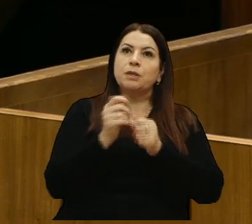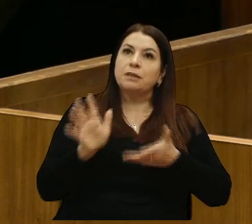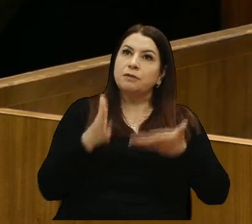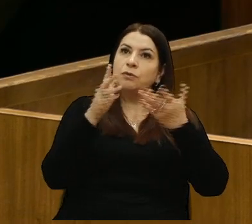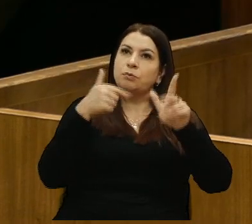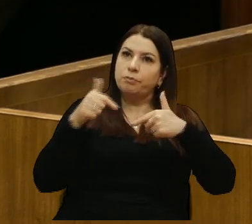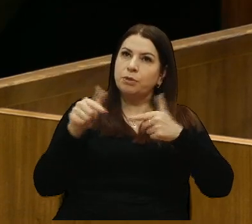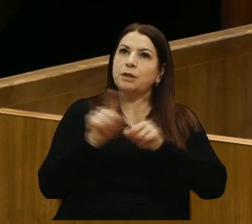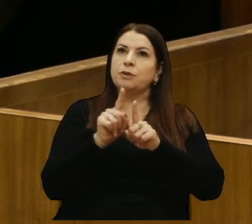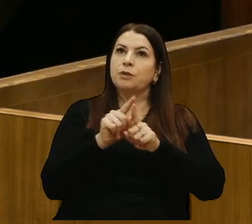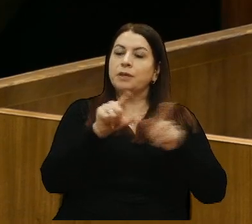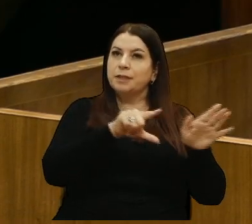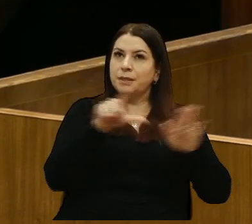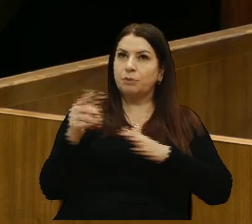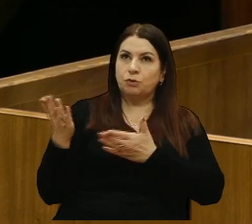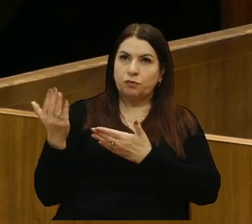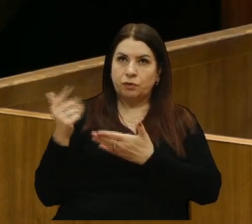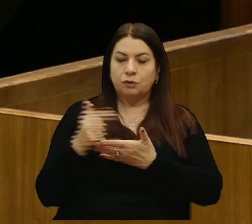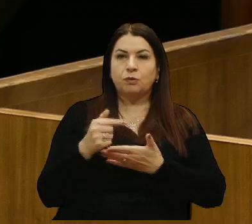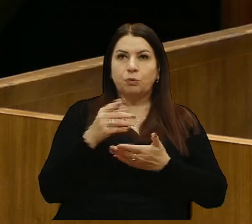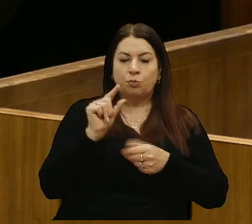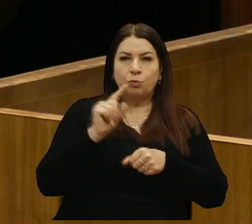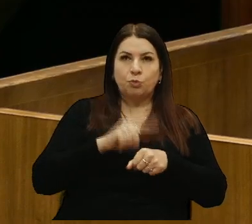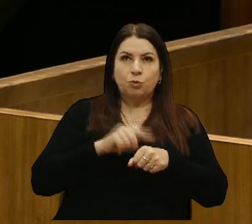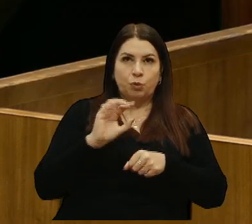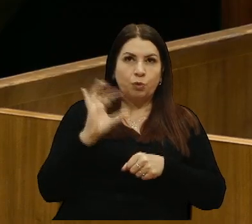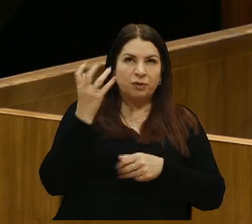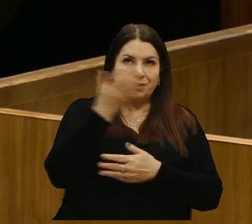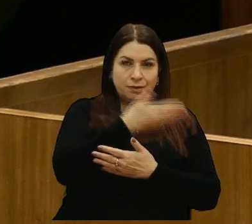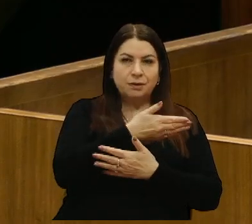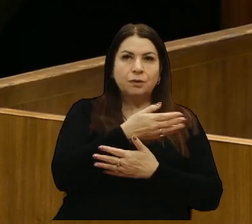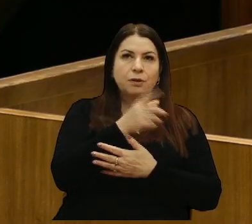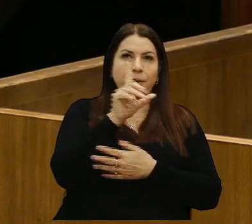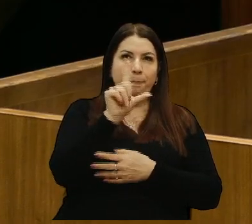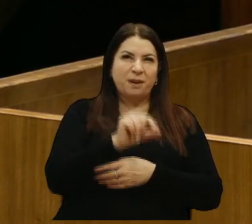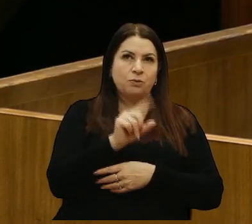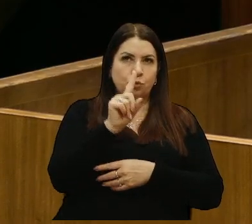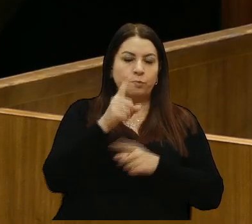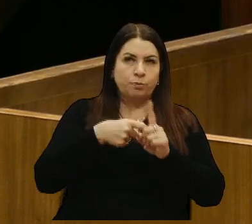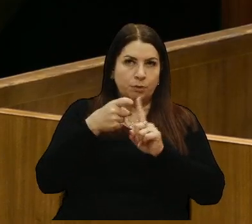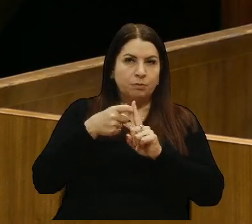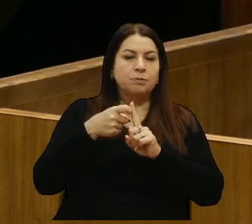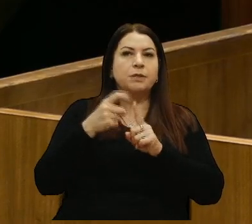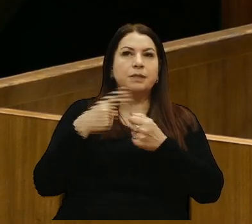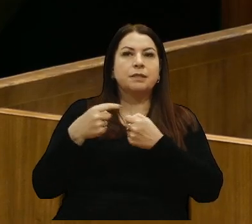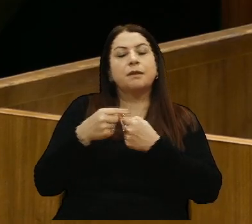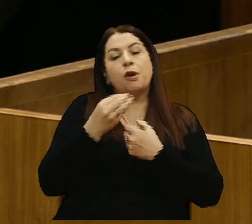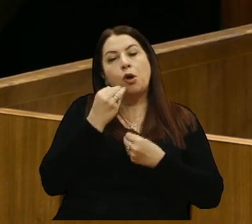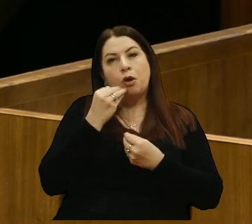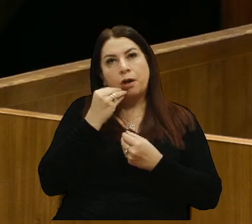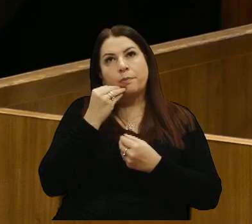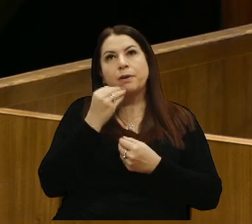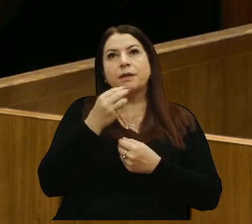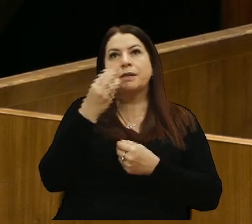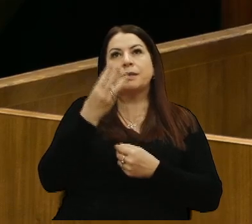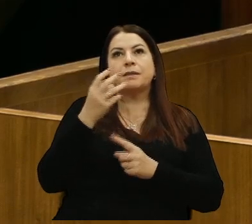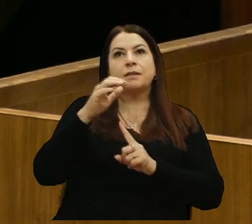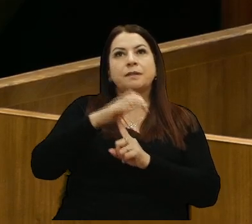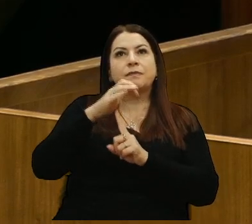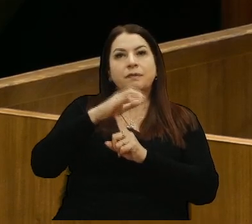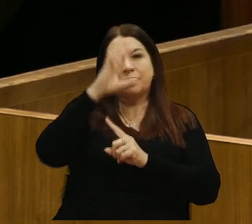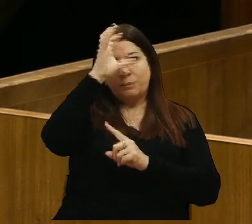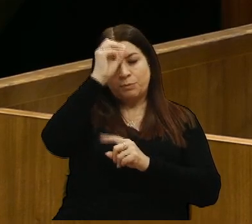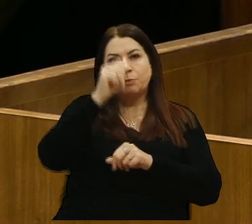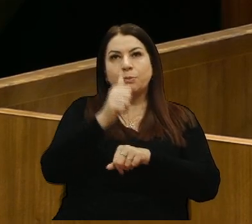empregabilidade, a nossa Semana da Juventude, que recentemente aconteceu, há menos de um mês aqui na nossa cidade, e, óbvio, a terceira-feira da